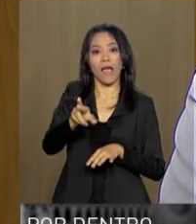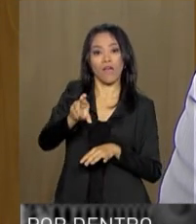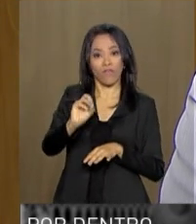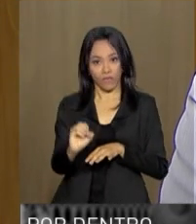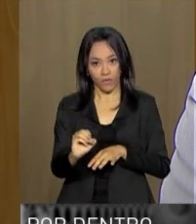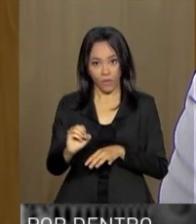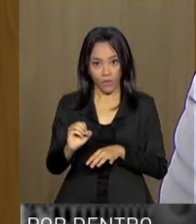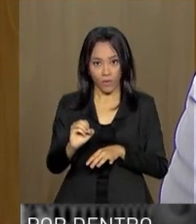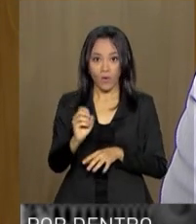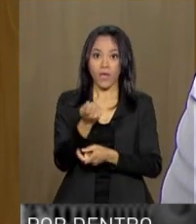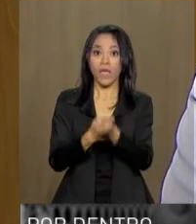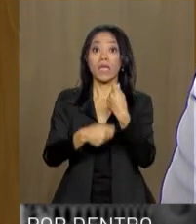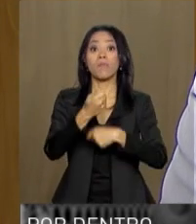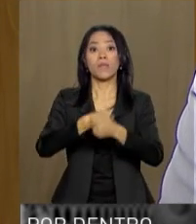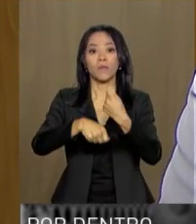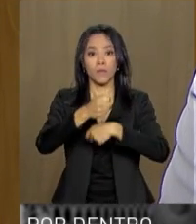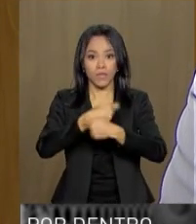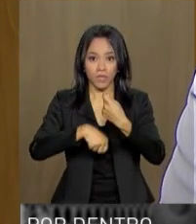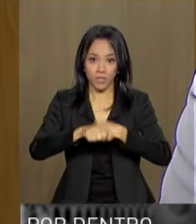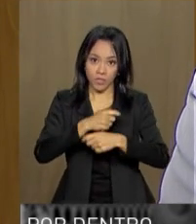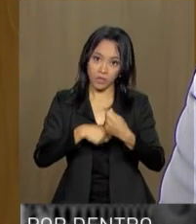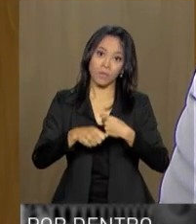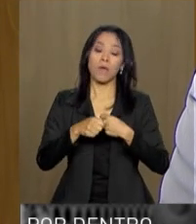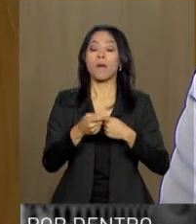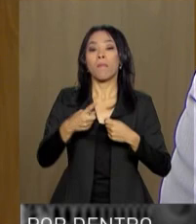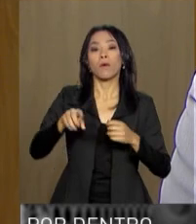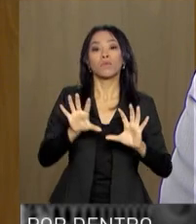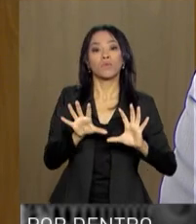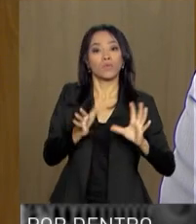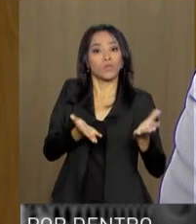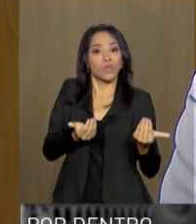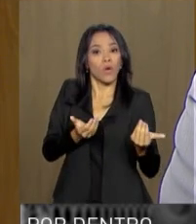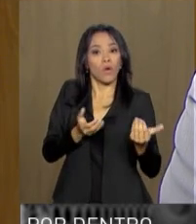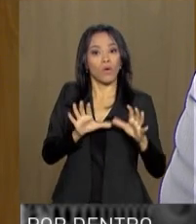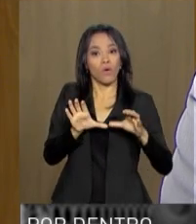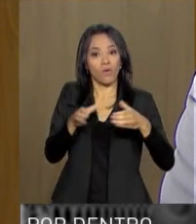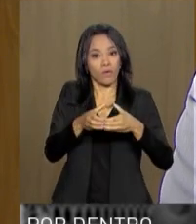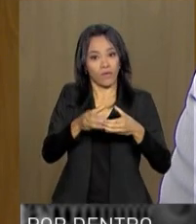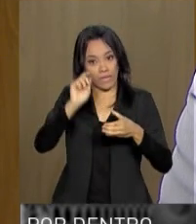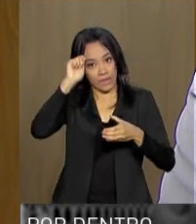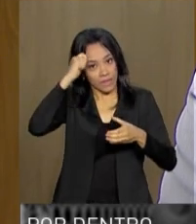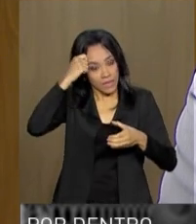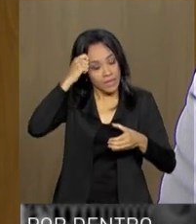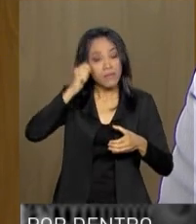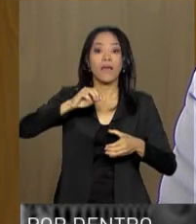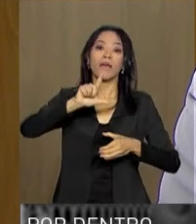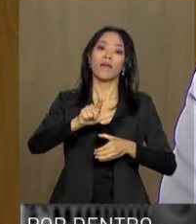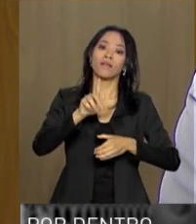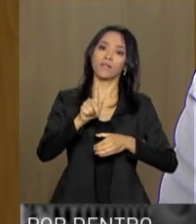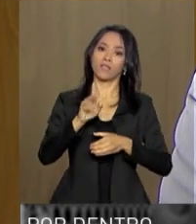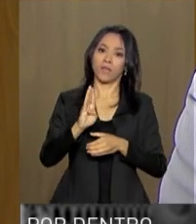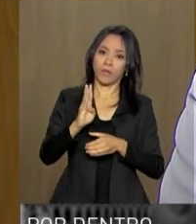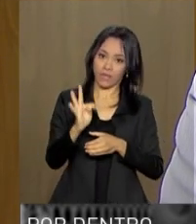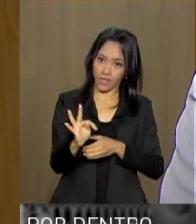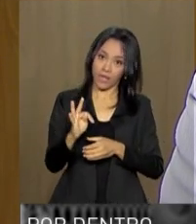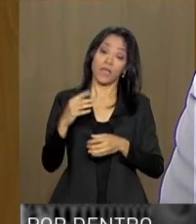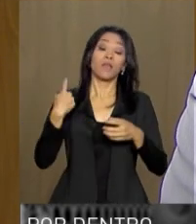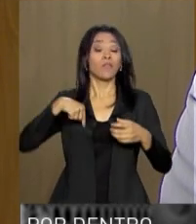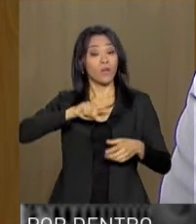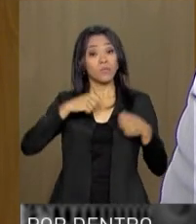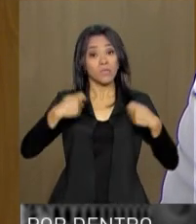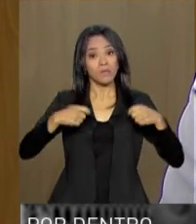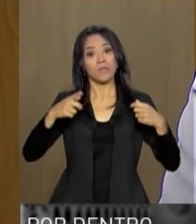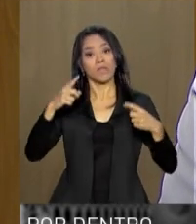negros bt é nós precisamos realmente lutar contra é a homofobia qualquer tipo de